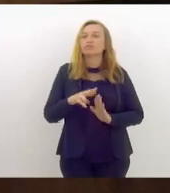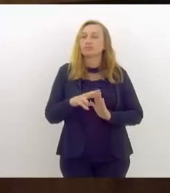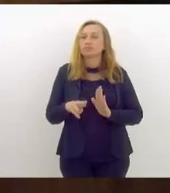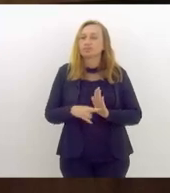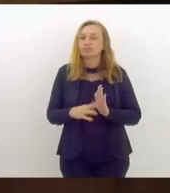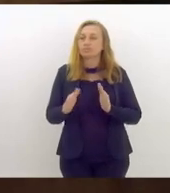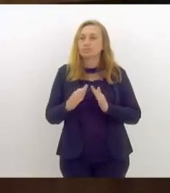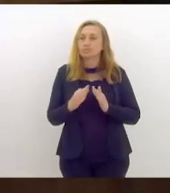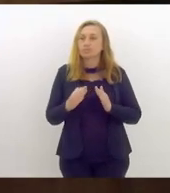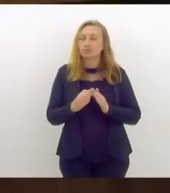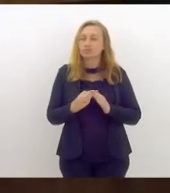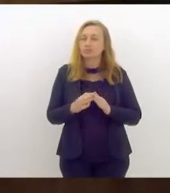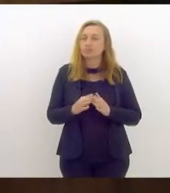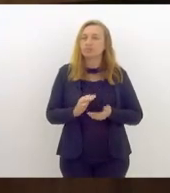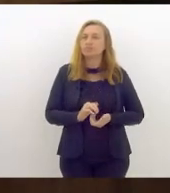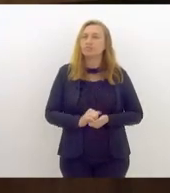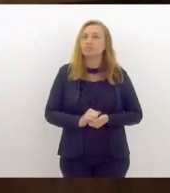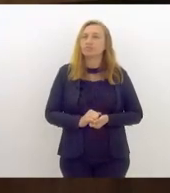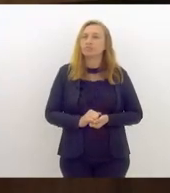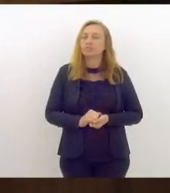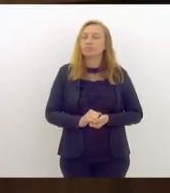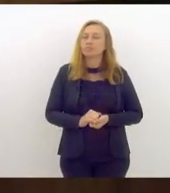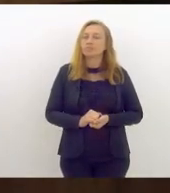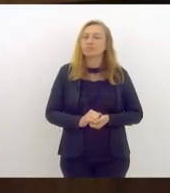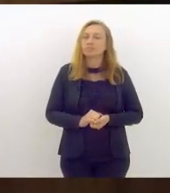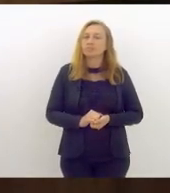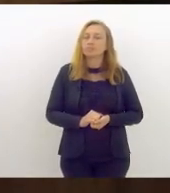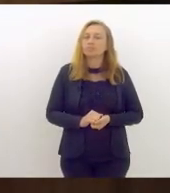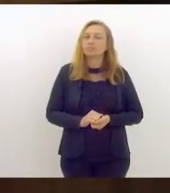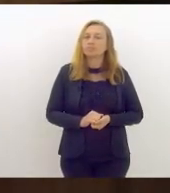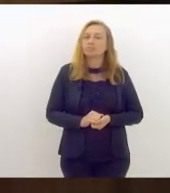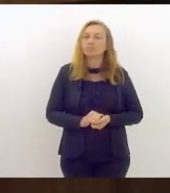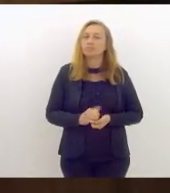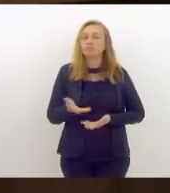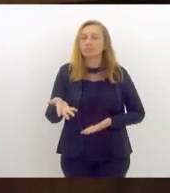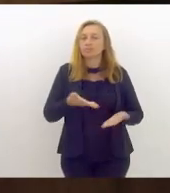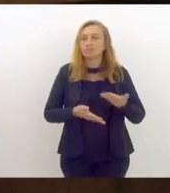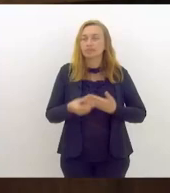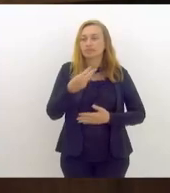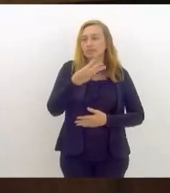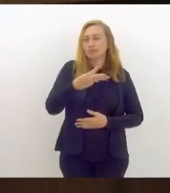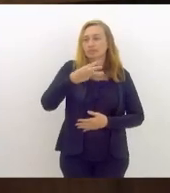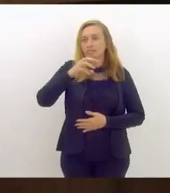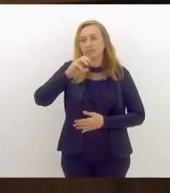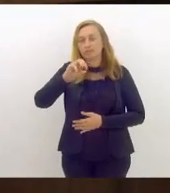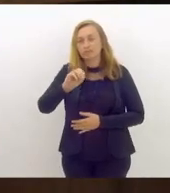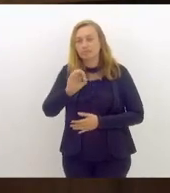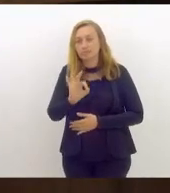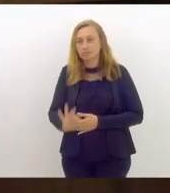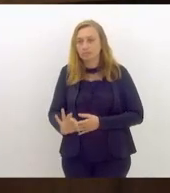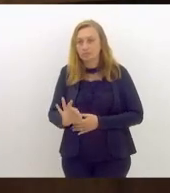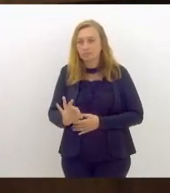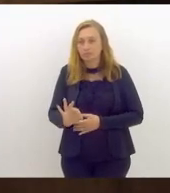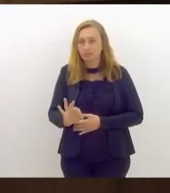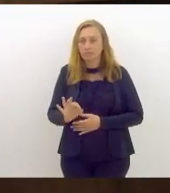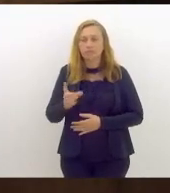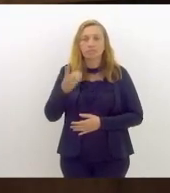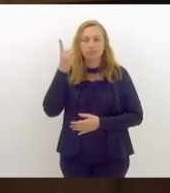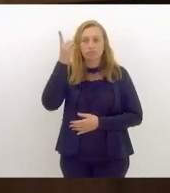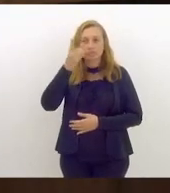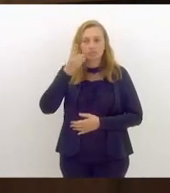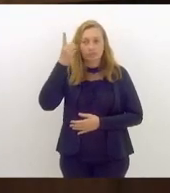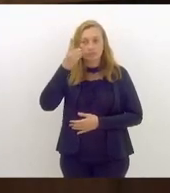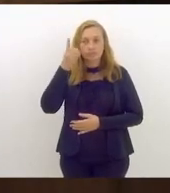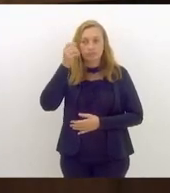para garantir a participação de 30% das parlamentares mulheres na composição